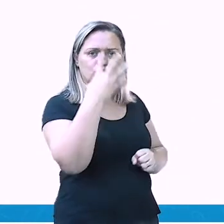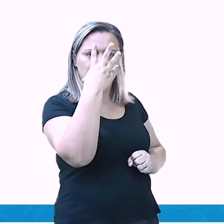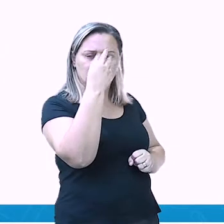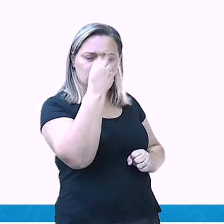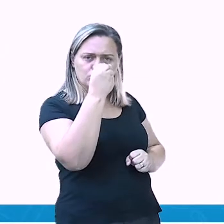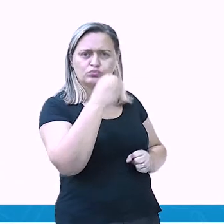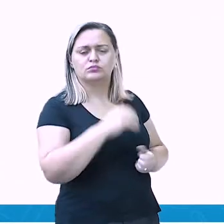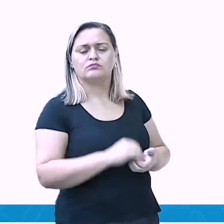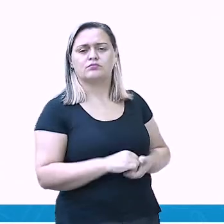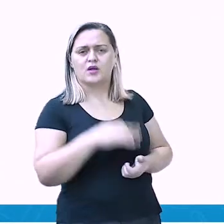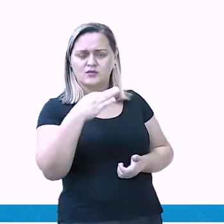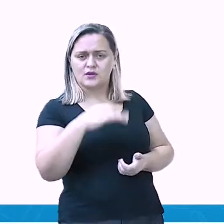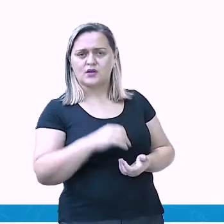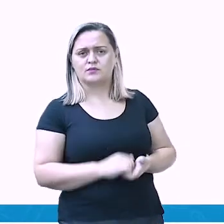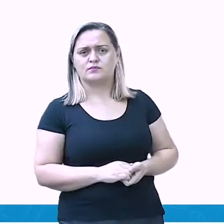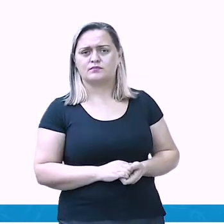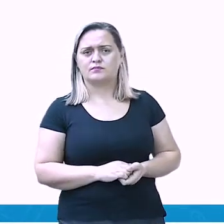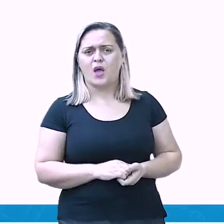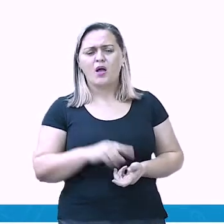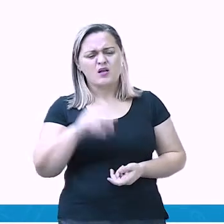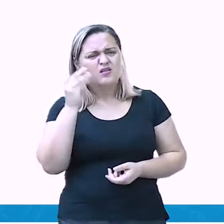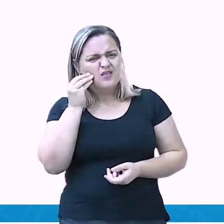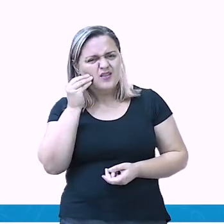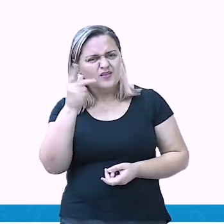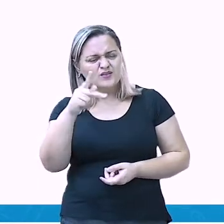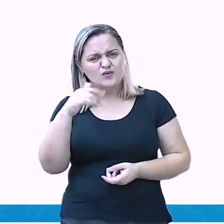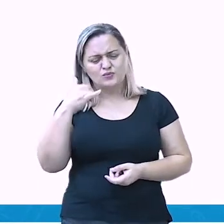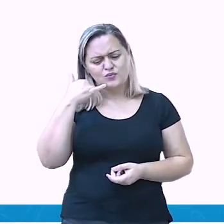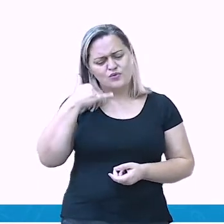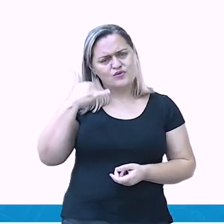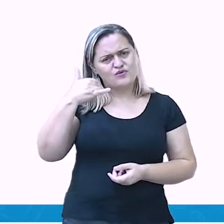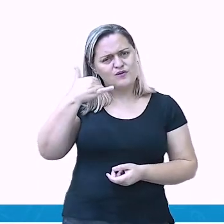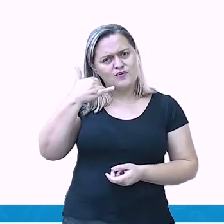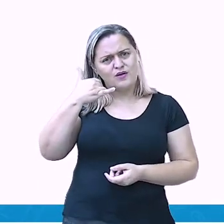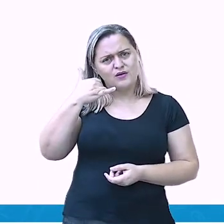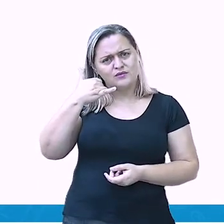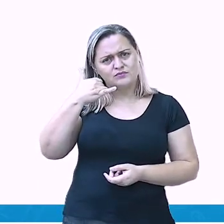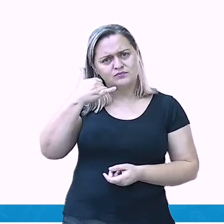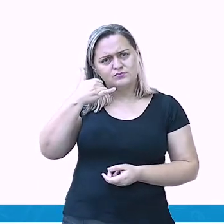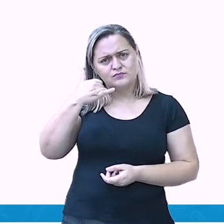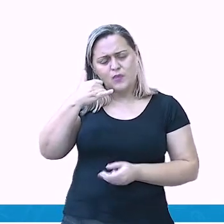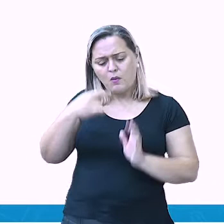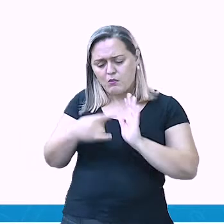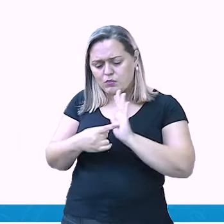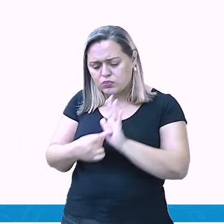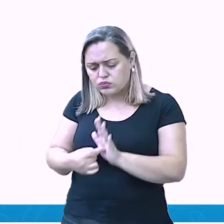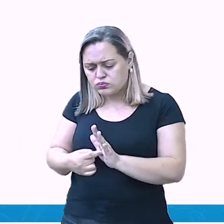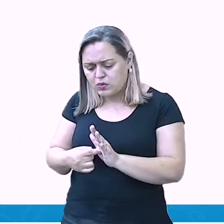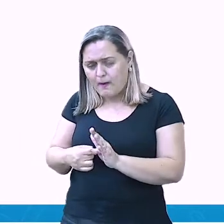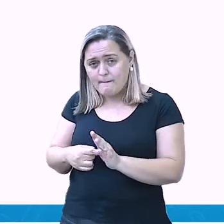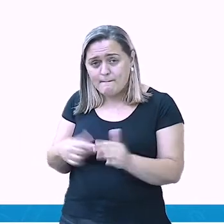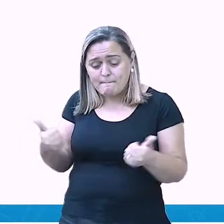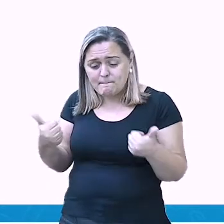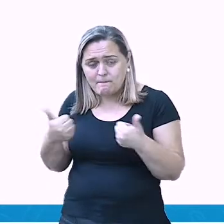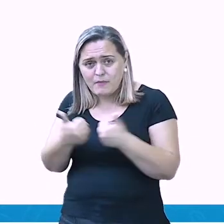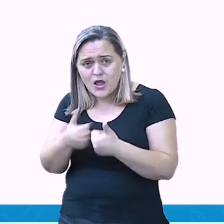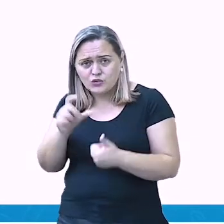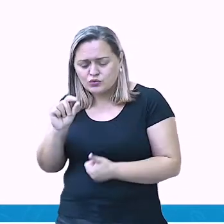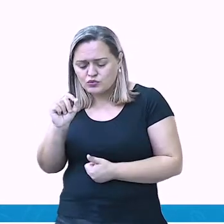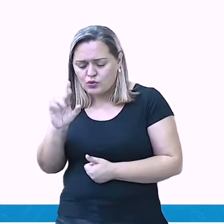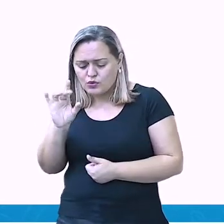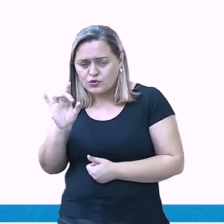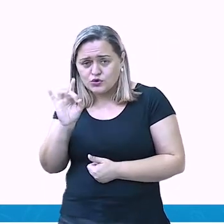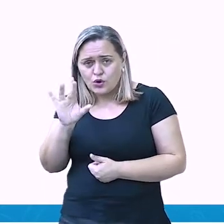teste aí com um celular depois. Se você chegar bem pertinho de um lugar, você vai ver só aquilo ali que você está apontando, bem